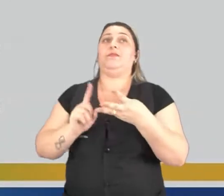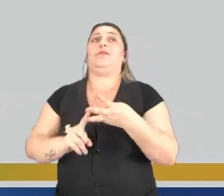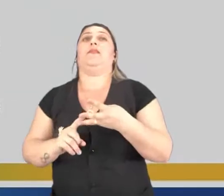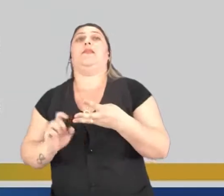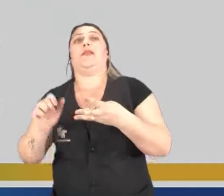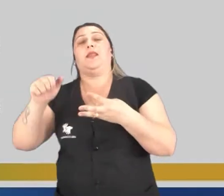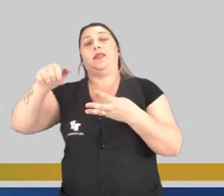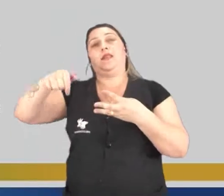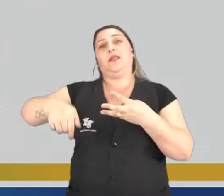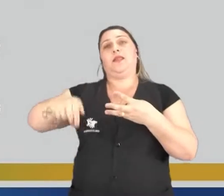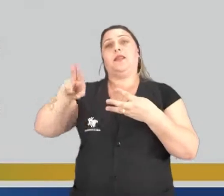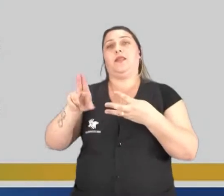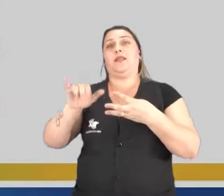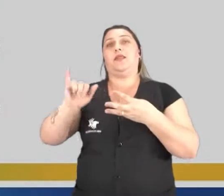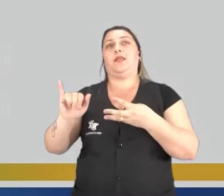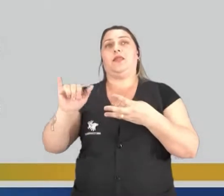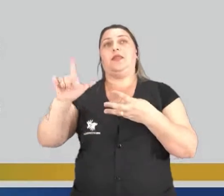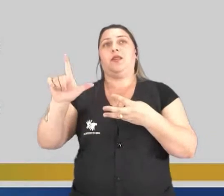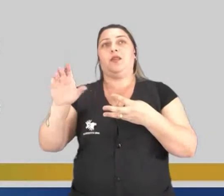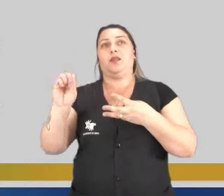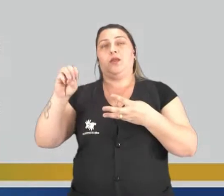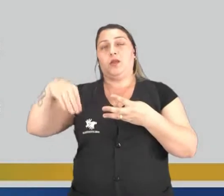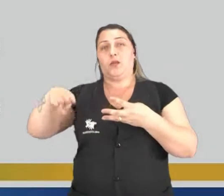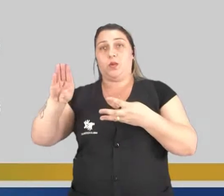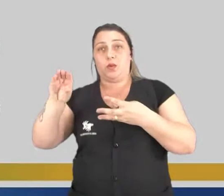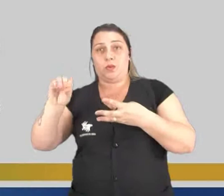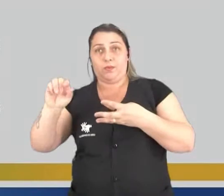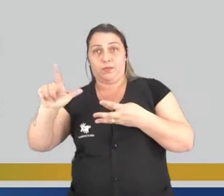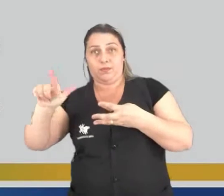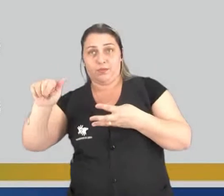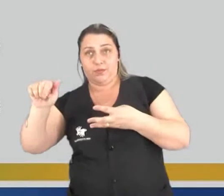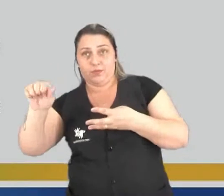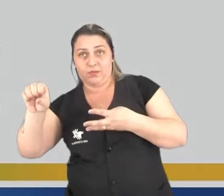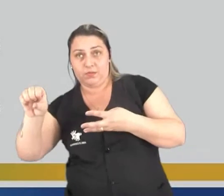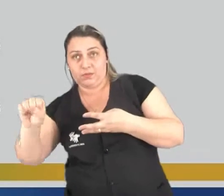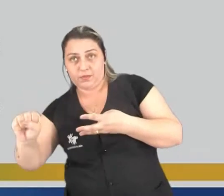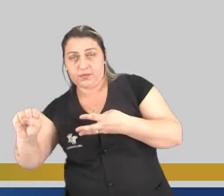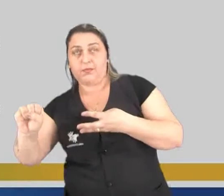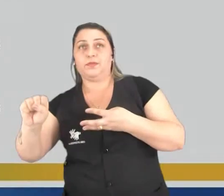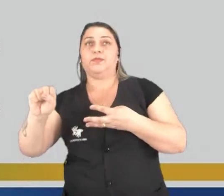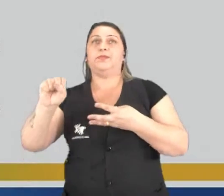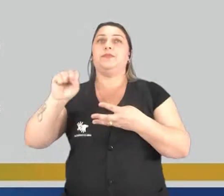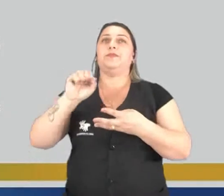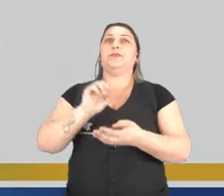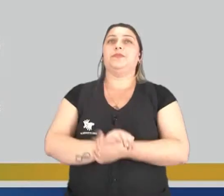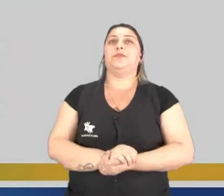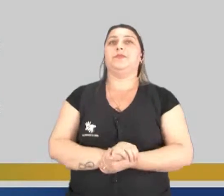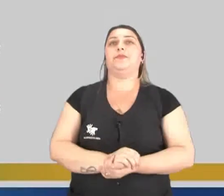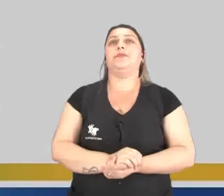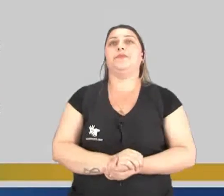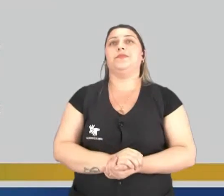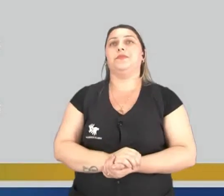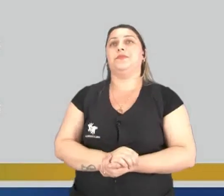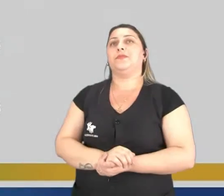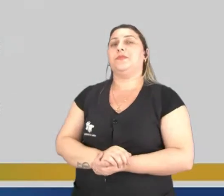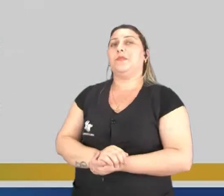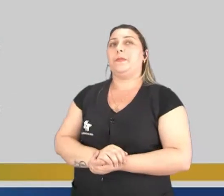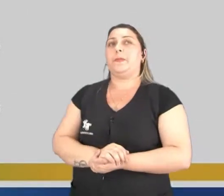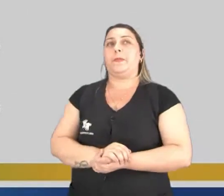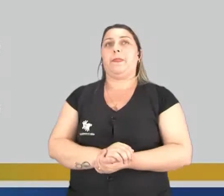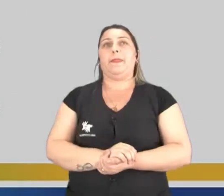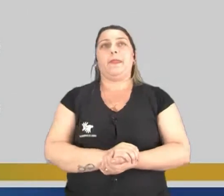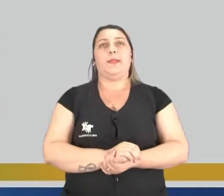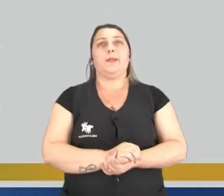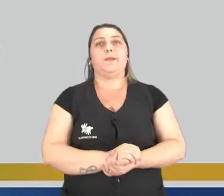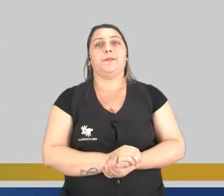elemento, um terceiro povo que faz parte da cultura, né, da formação sociocultural da Amazônia, que são os